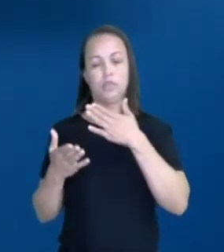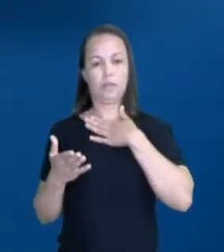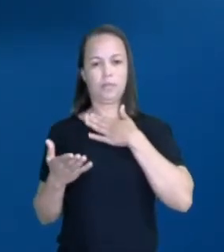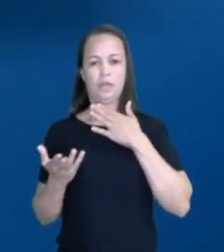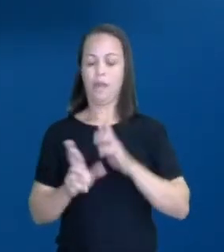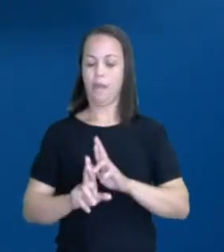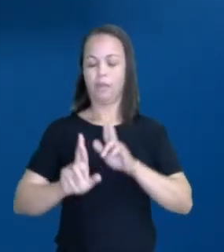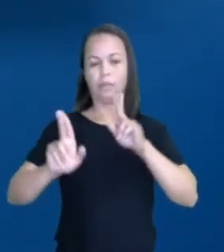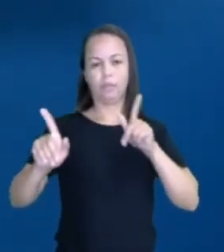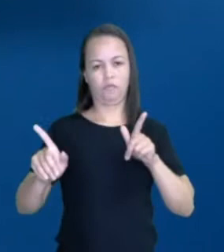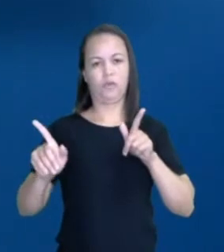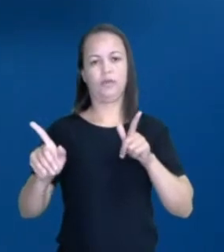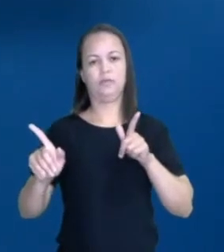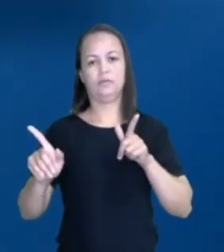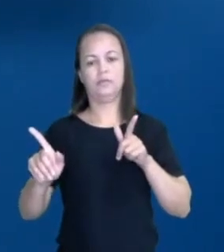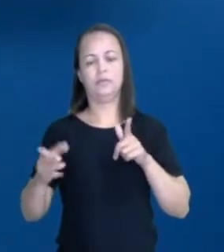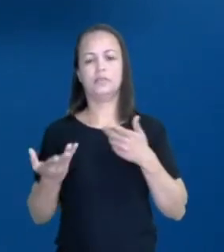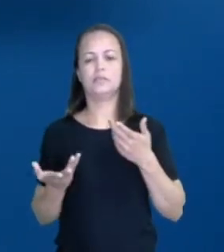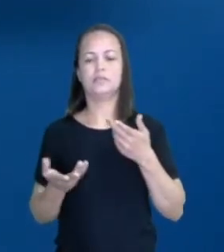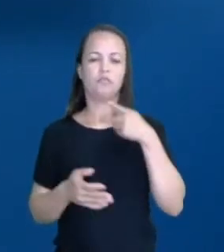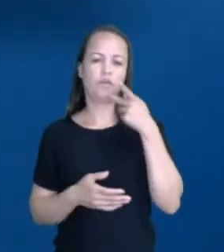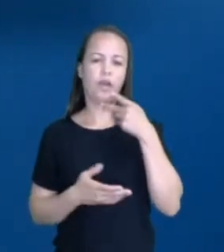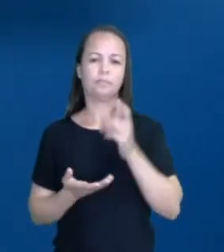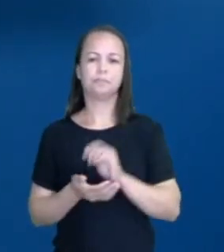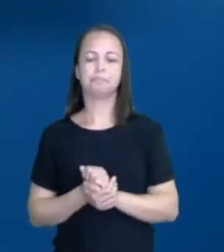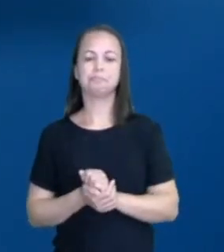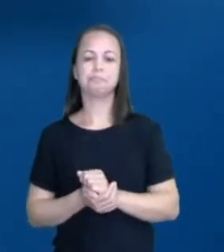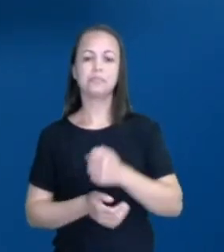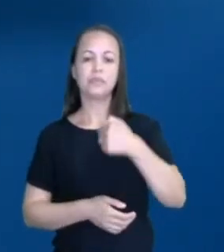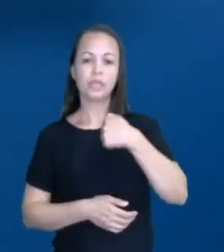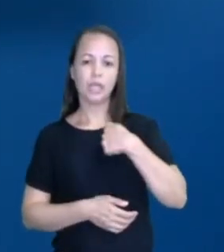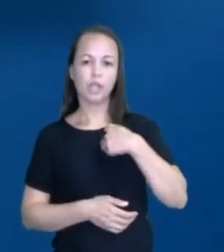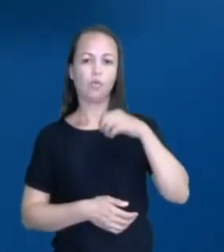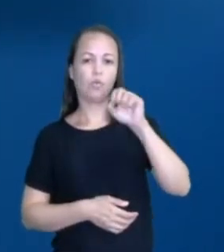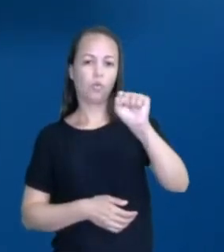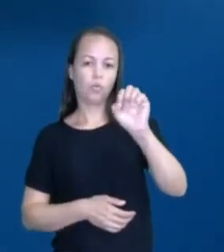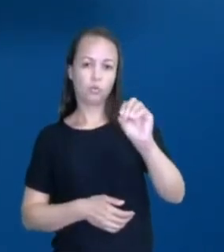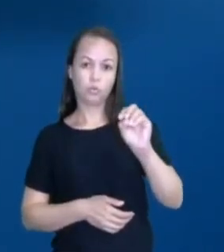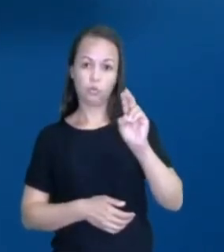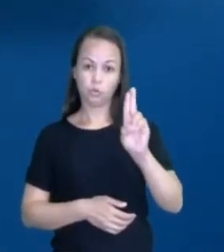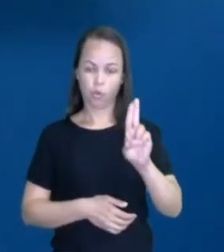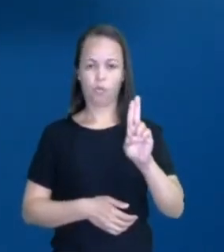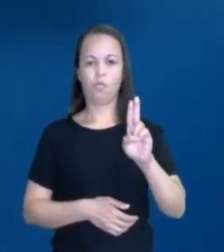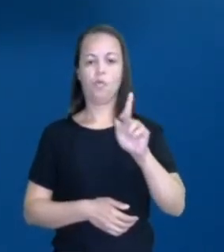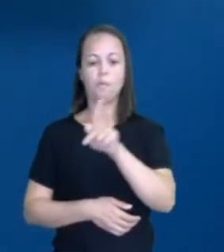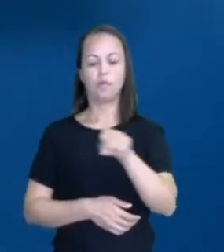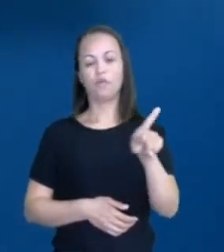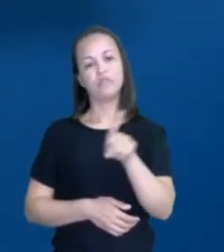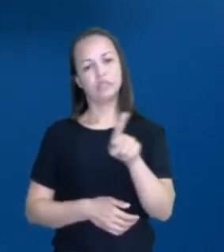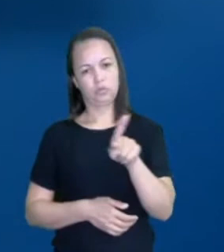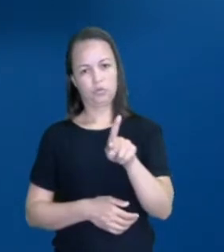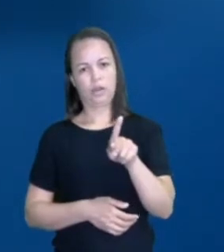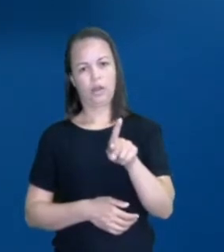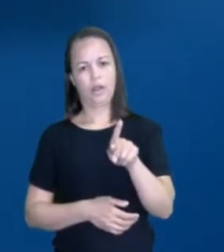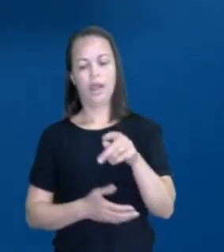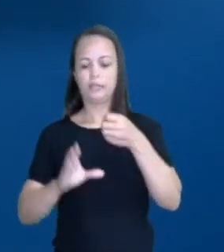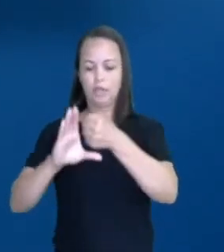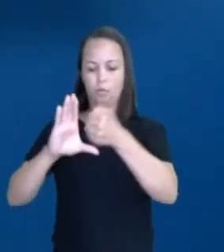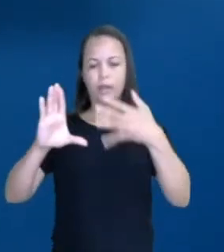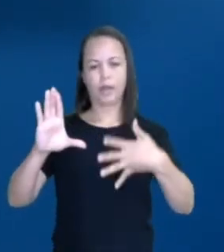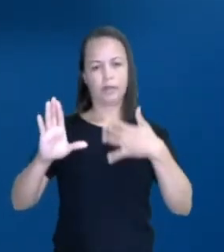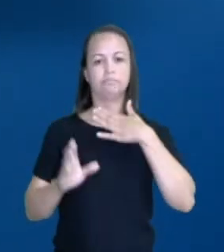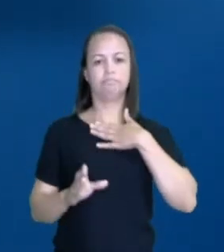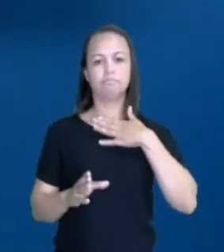É diferente se eu disser assim, eu sou professora. Essa é uma